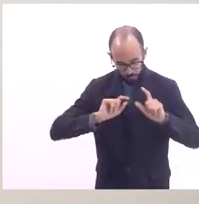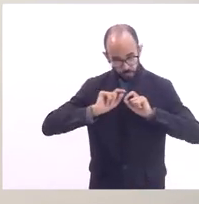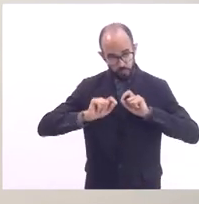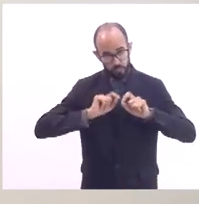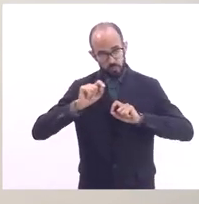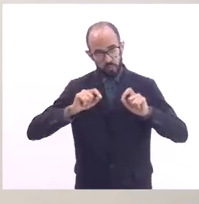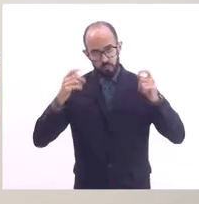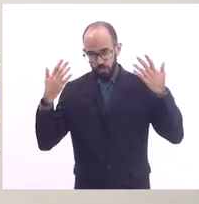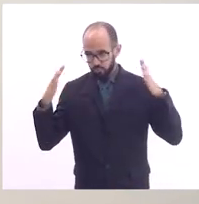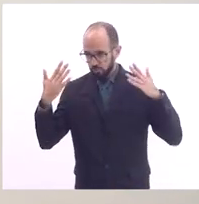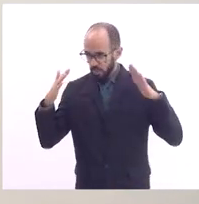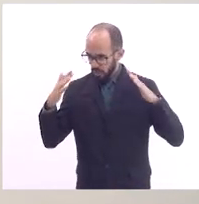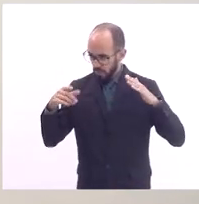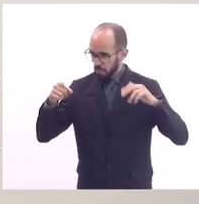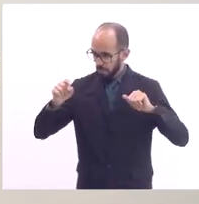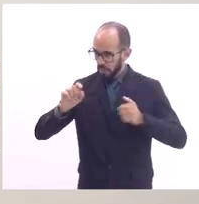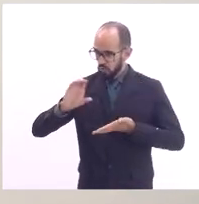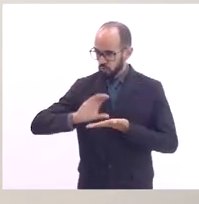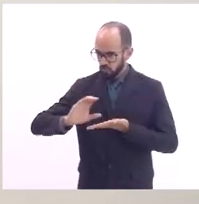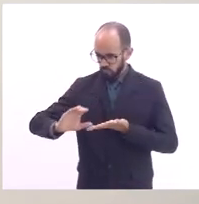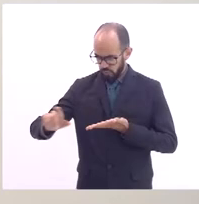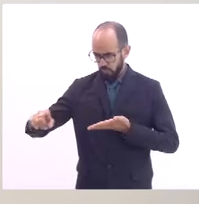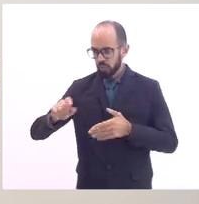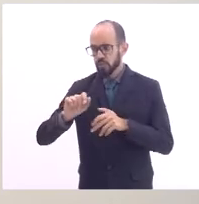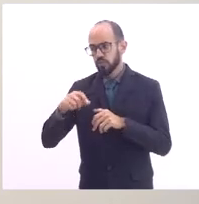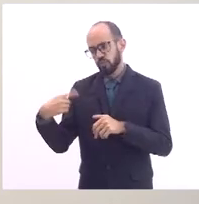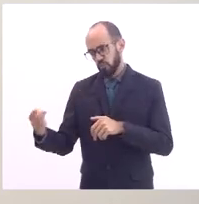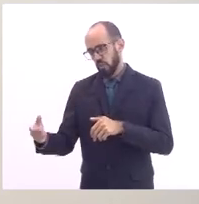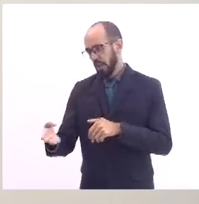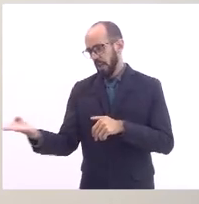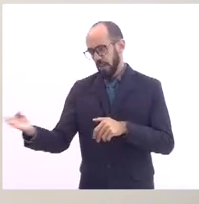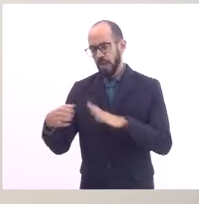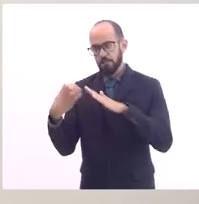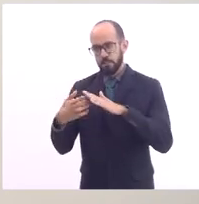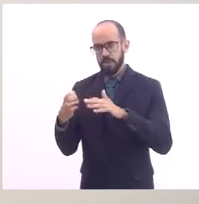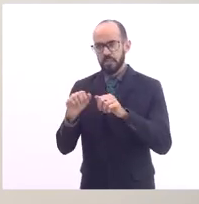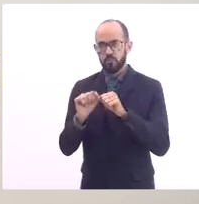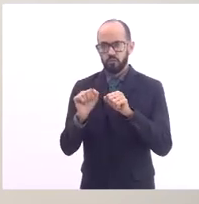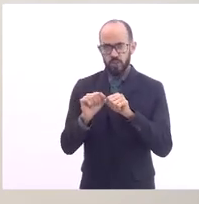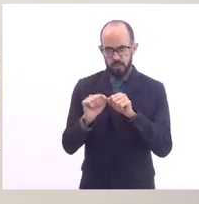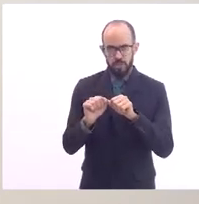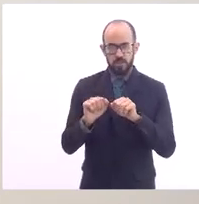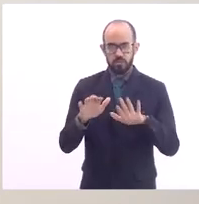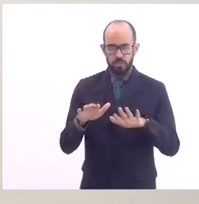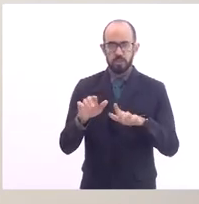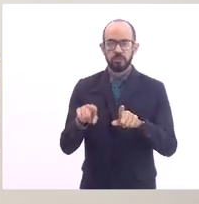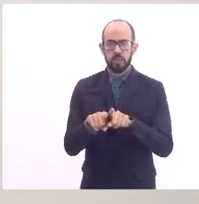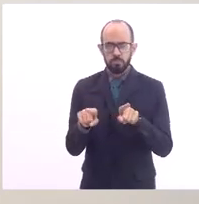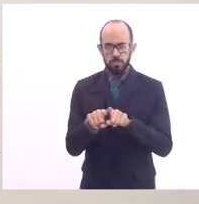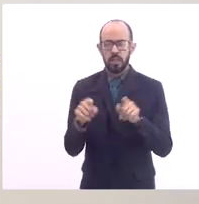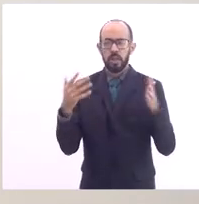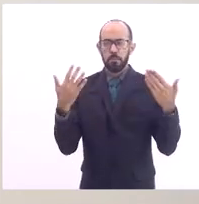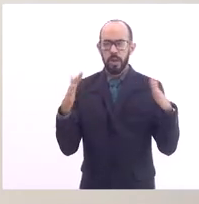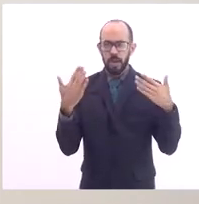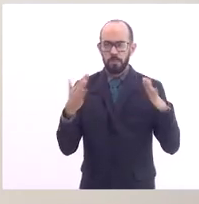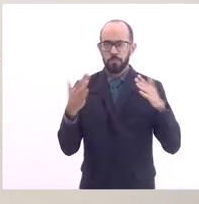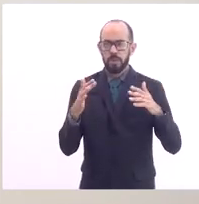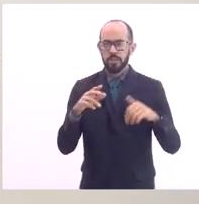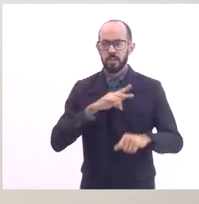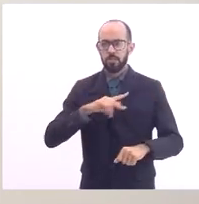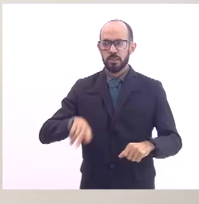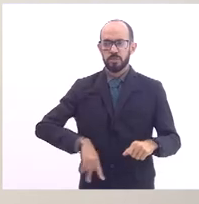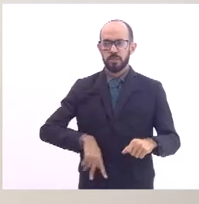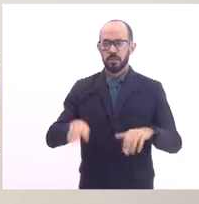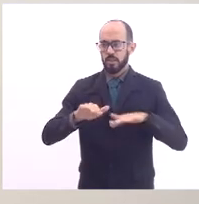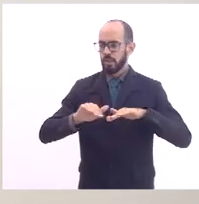louvamos bastante os investimentos que têm sido feitos, né? E até cabe aqui um parêntese, né? Parabenizar a presidência da